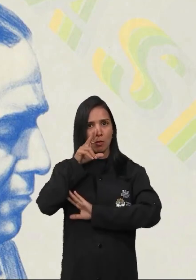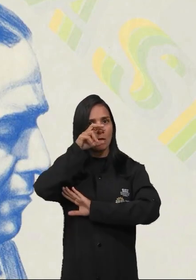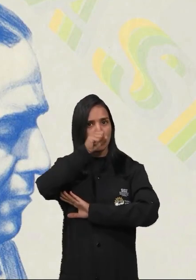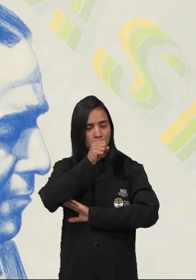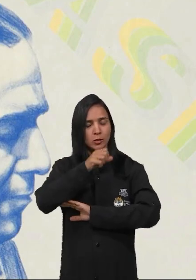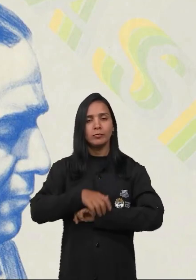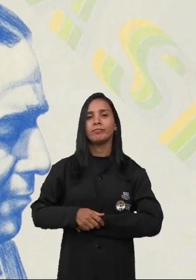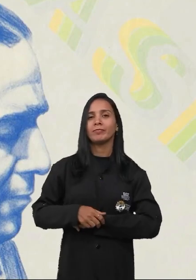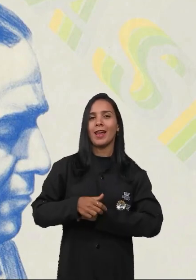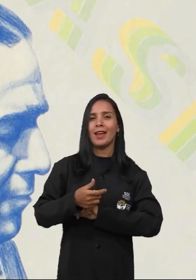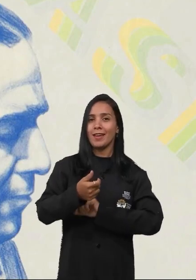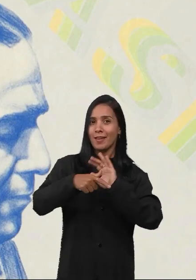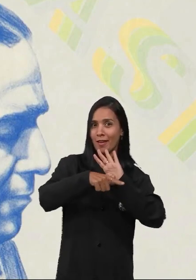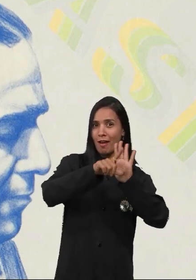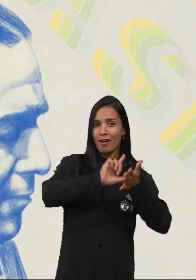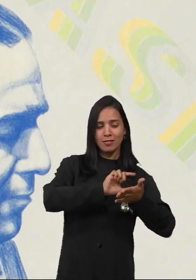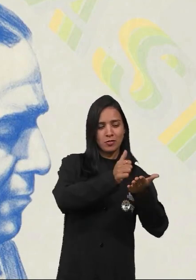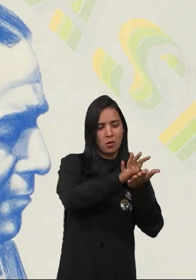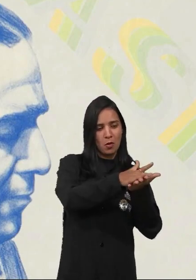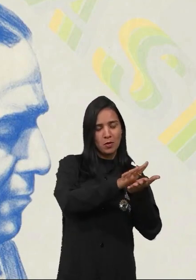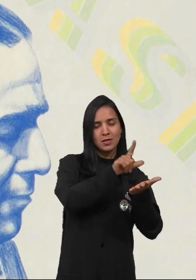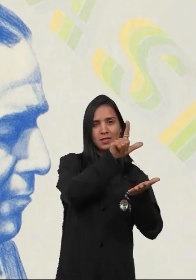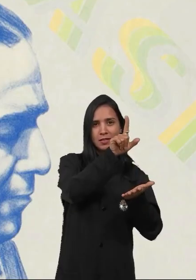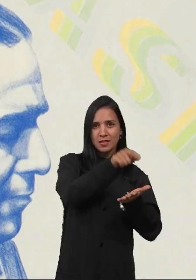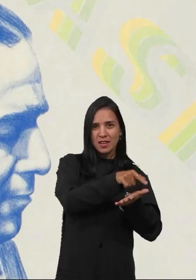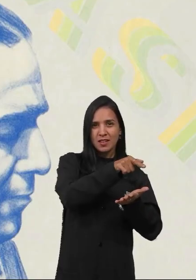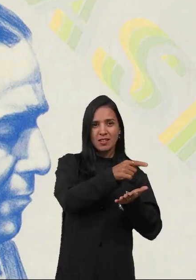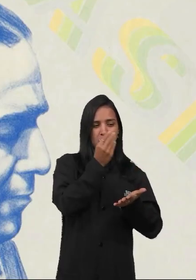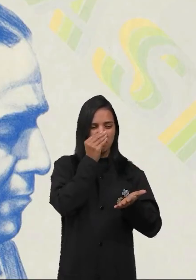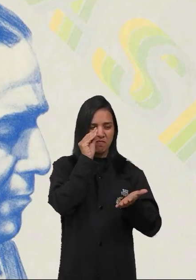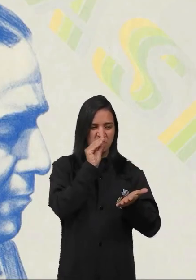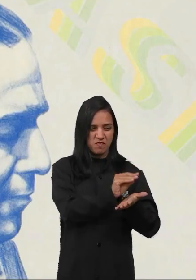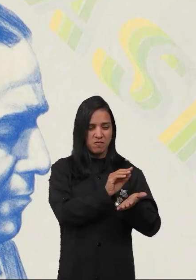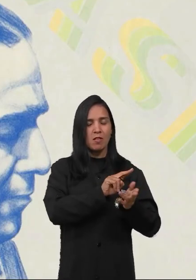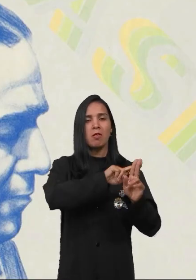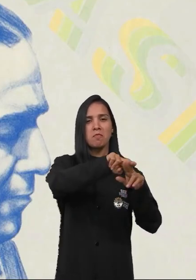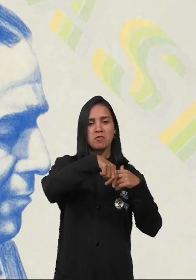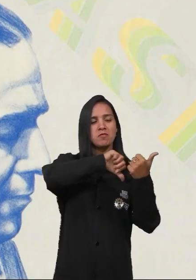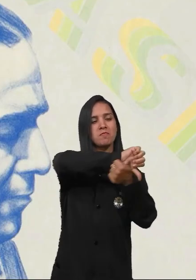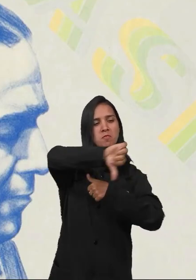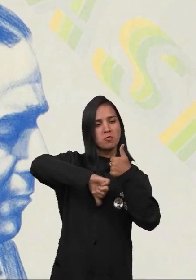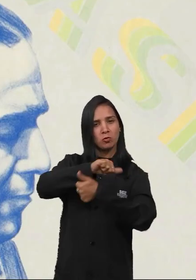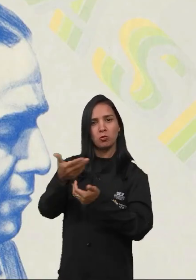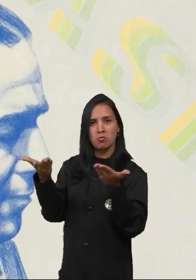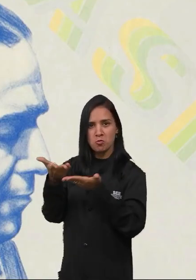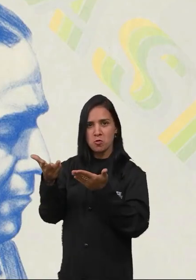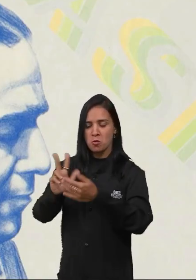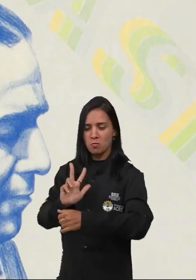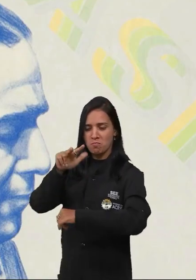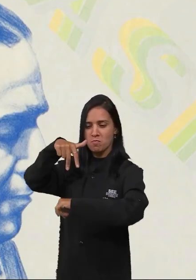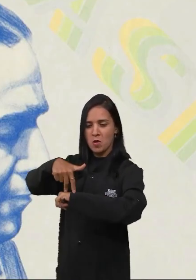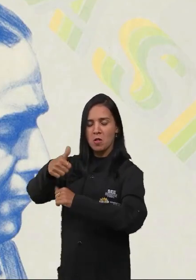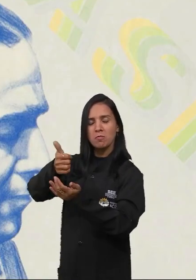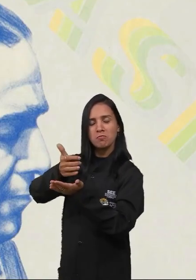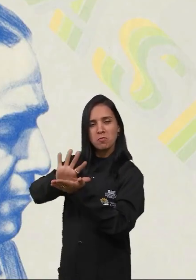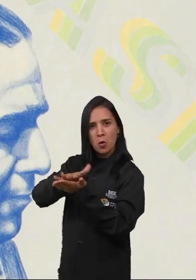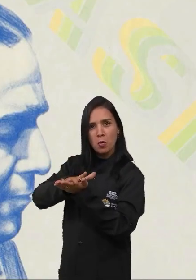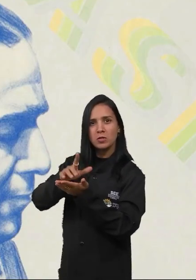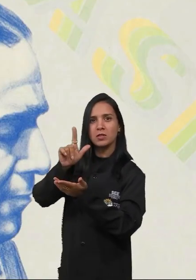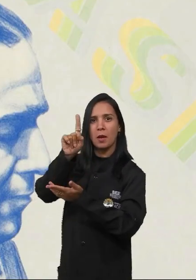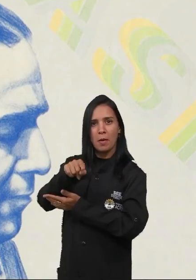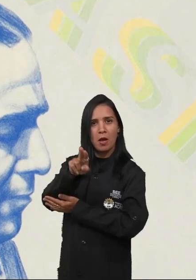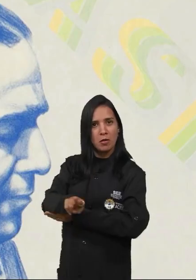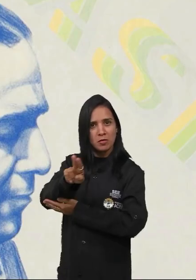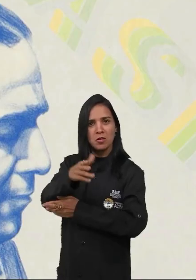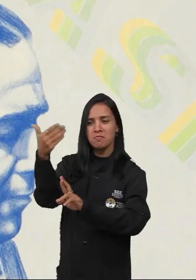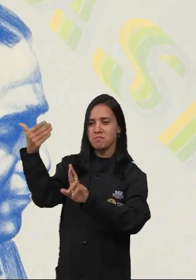samba, que antes era marginalizado, foi valorizado e passou a representar o Brasil oficial. E a canção